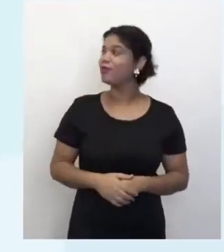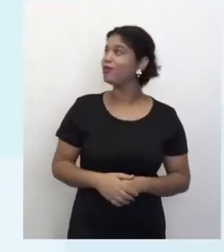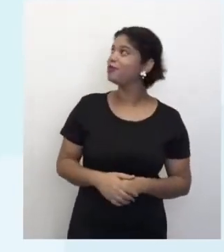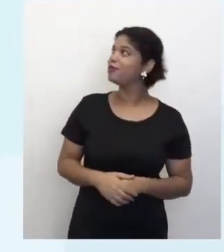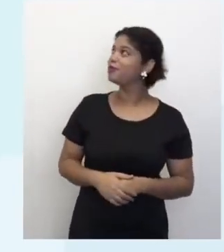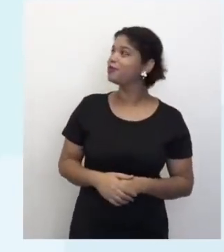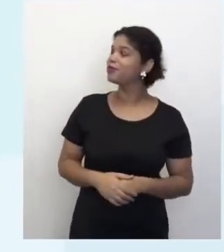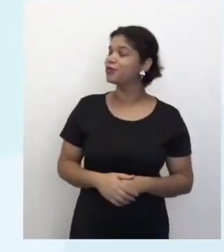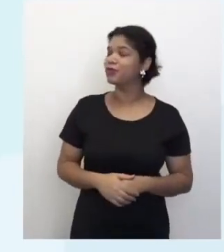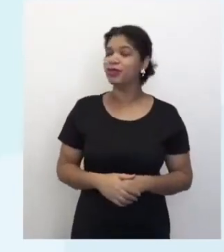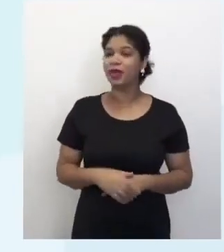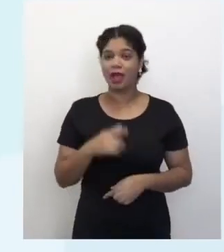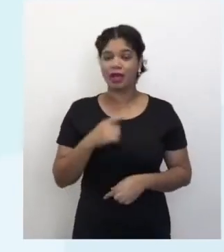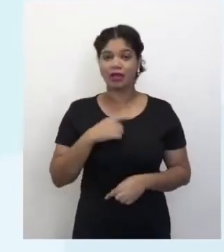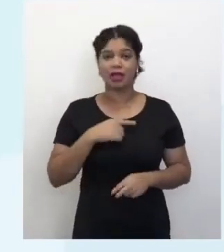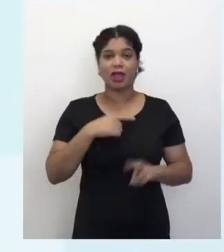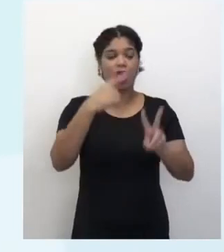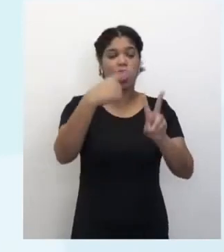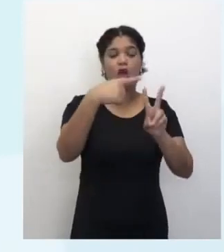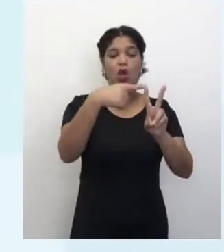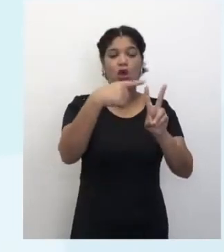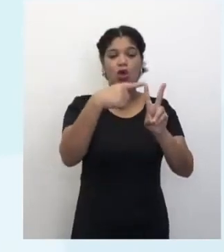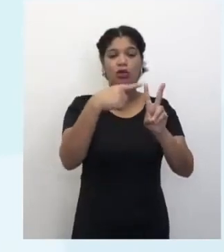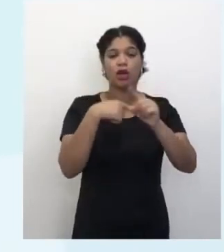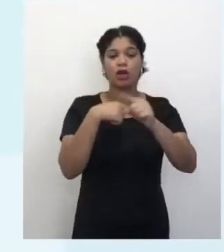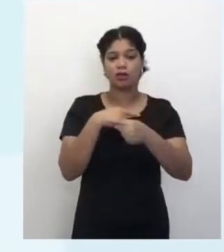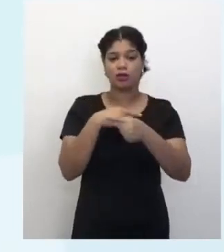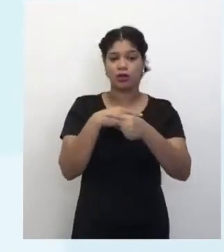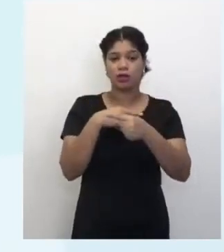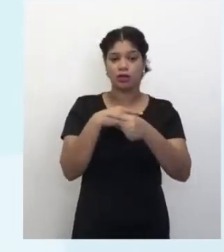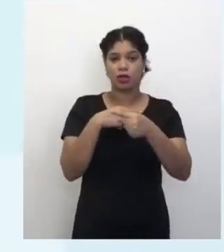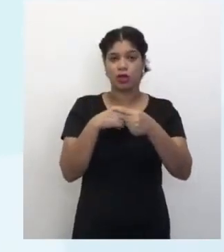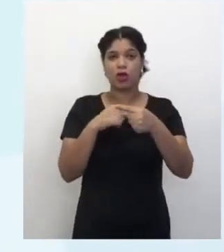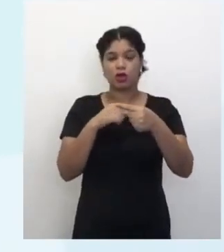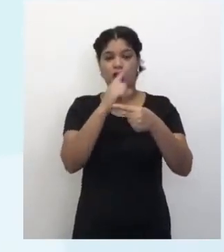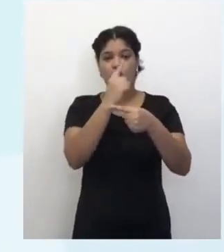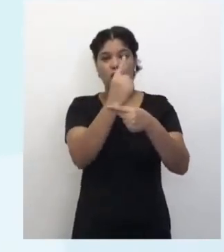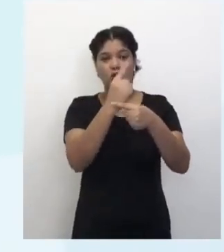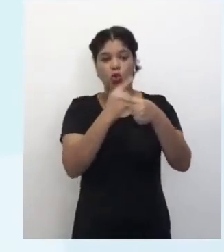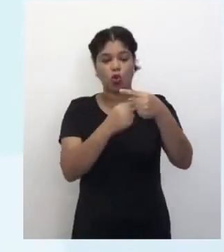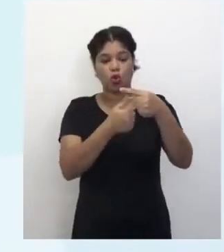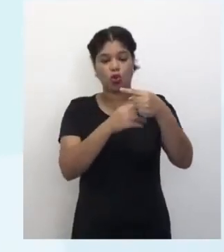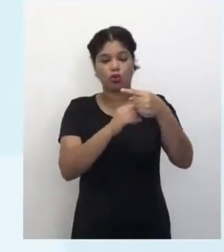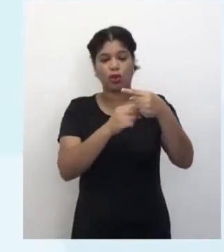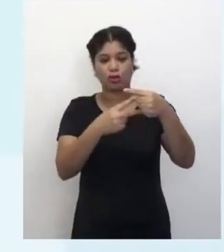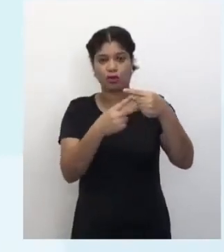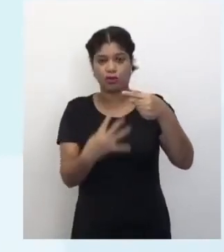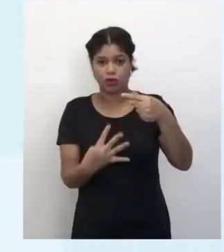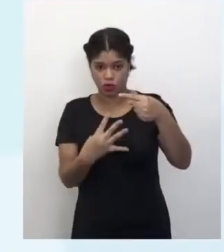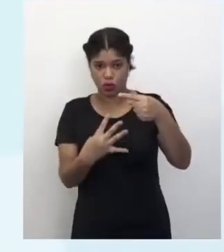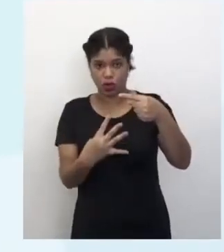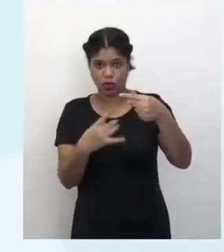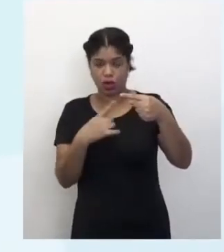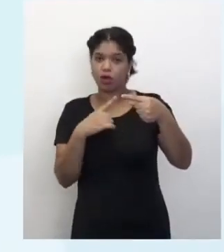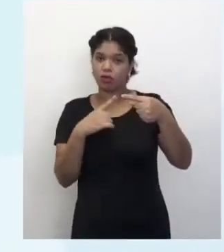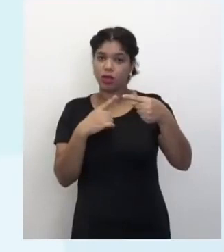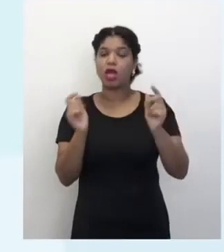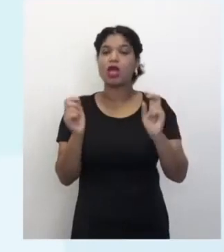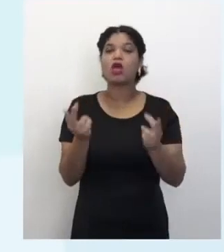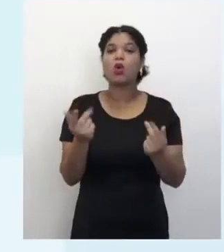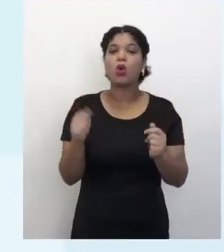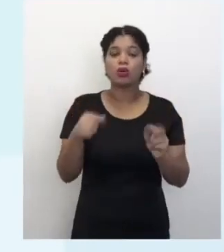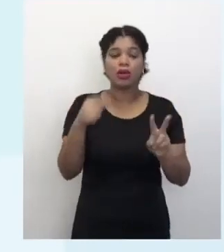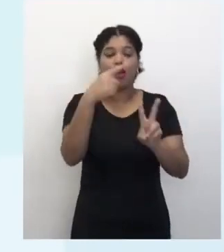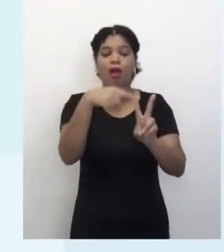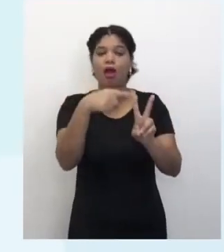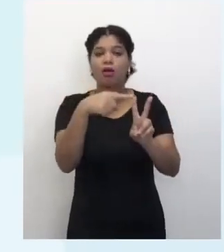de fração, a gente pode separar as raízes, ó. É a mesma coisa que calcular a raiz do número de cima e dividir